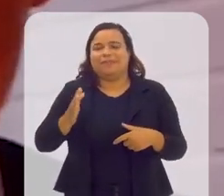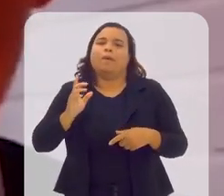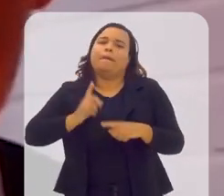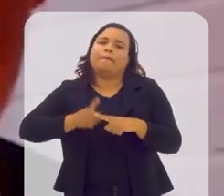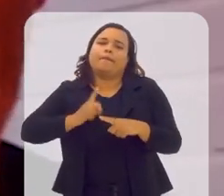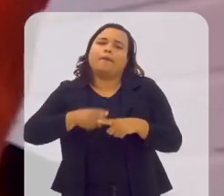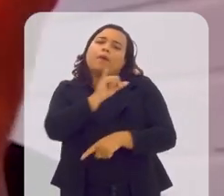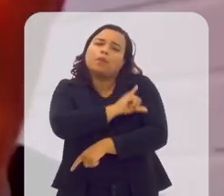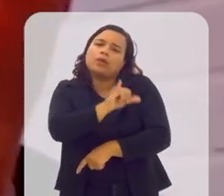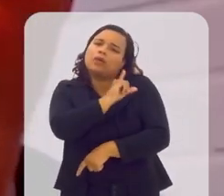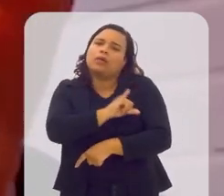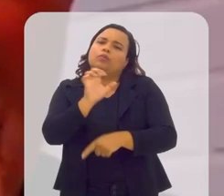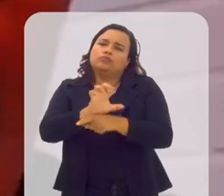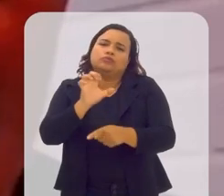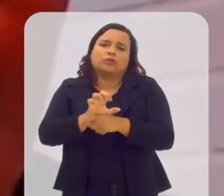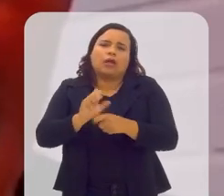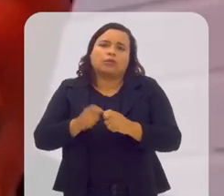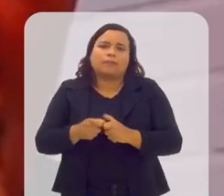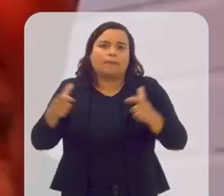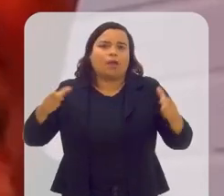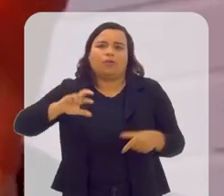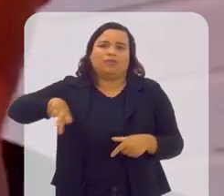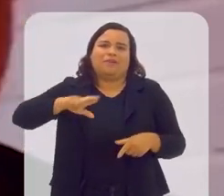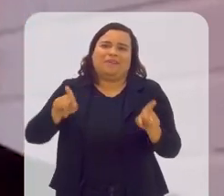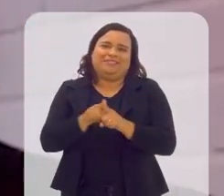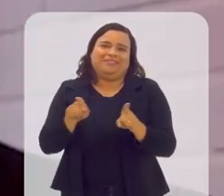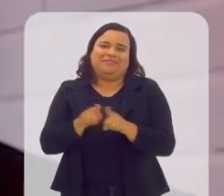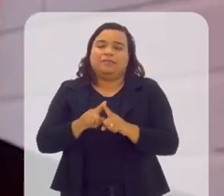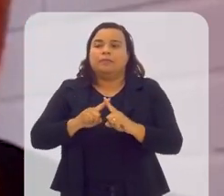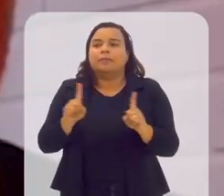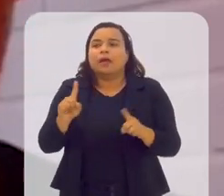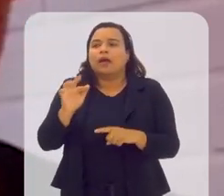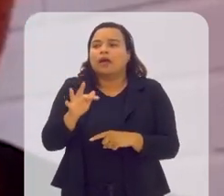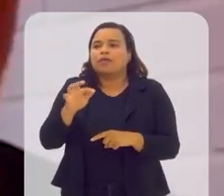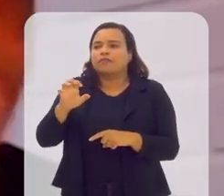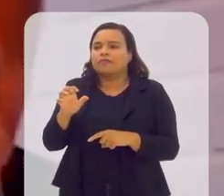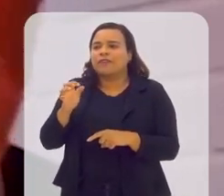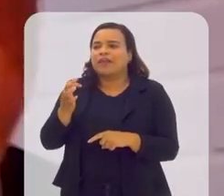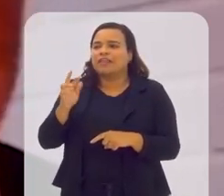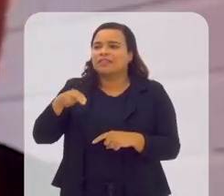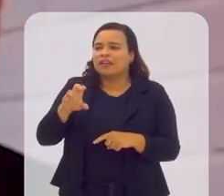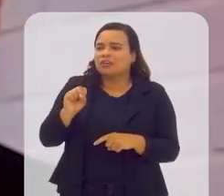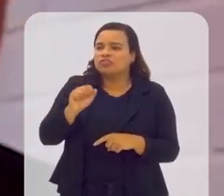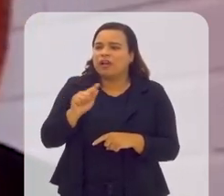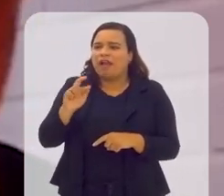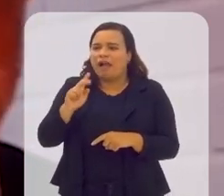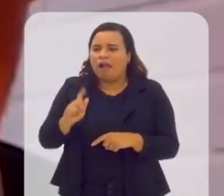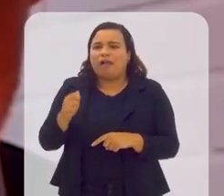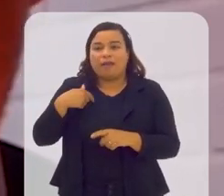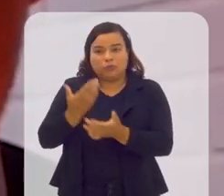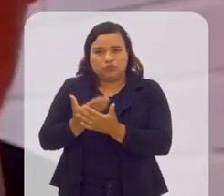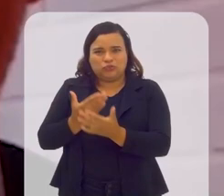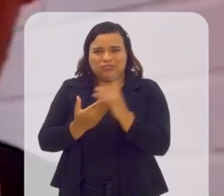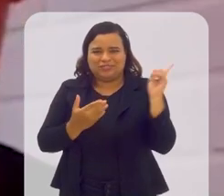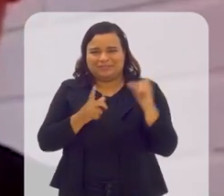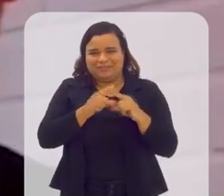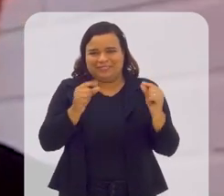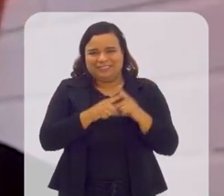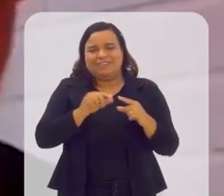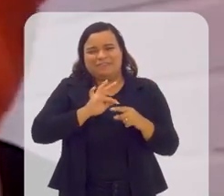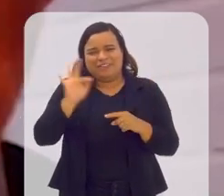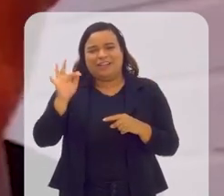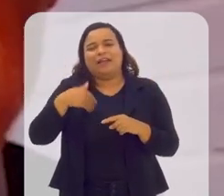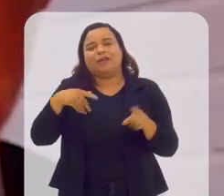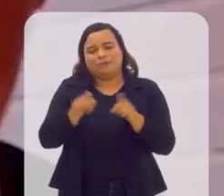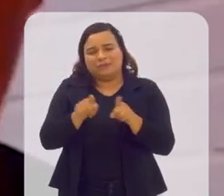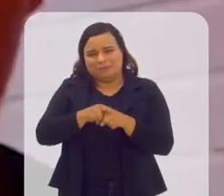Rio, infelizmente, também não é o maior estado. Né? Mas a FETranscarga, eu quando estou em Brasília, lá na Confederação Nacional de Transportes,